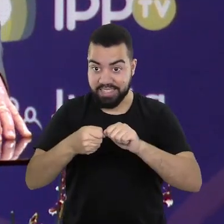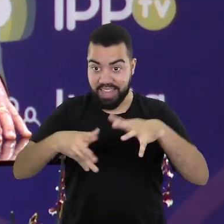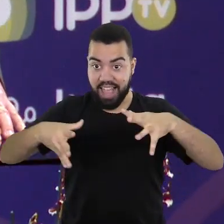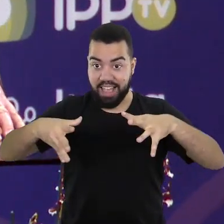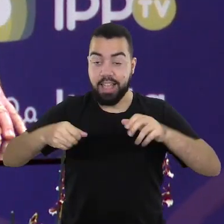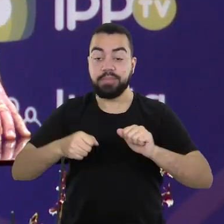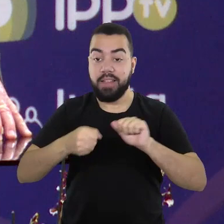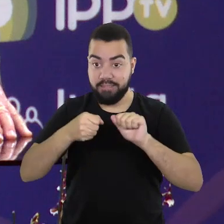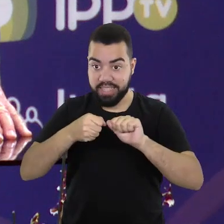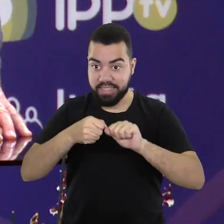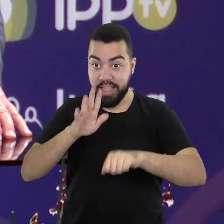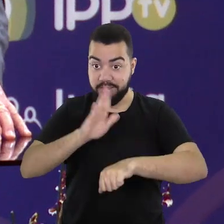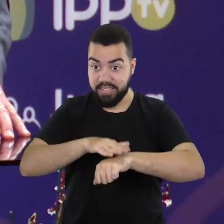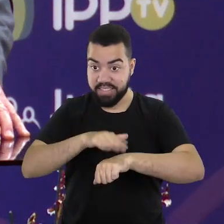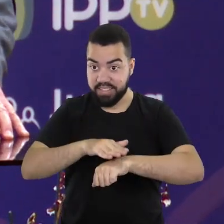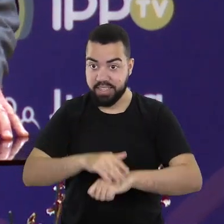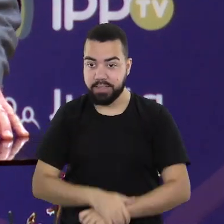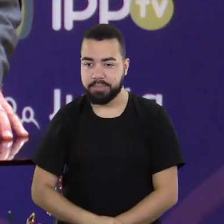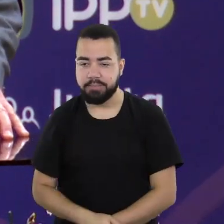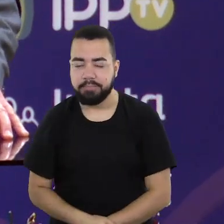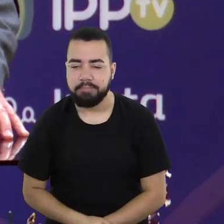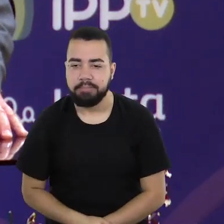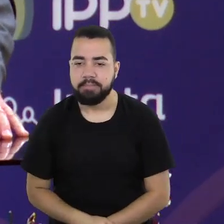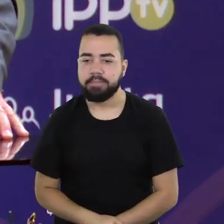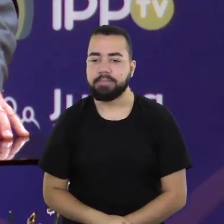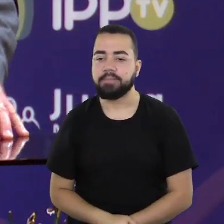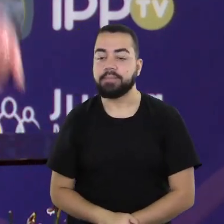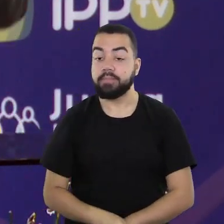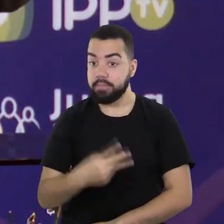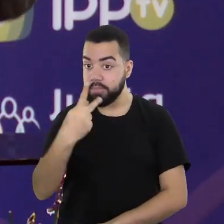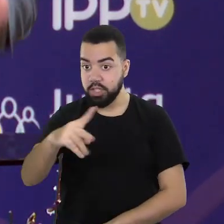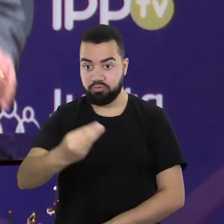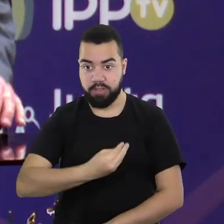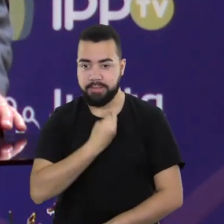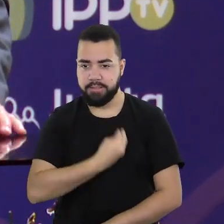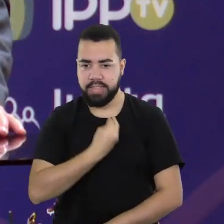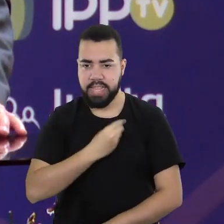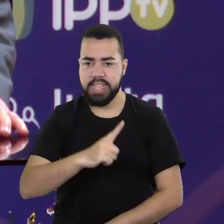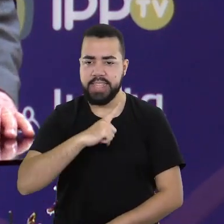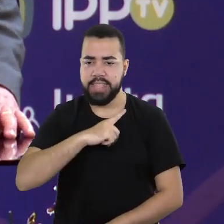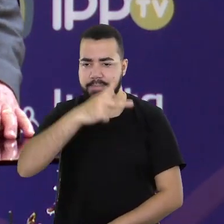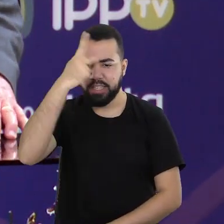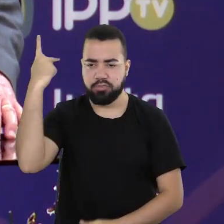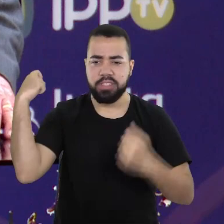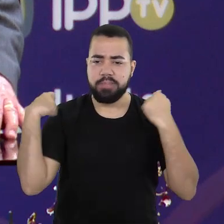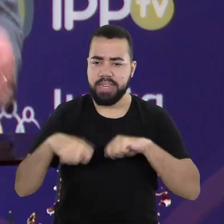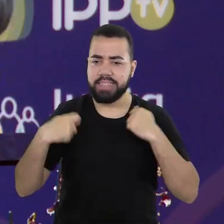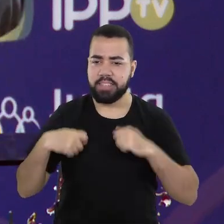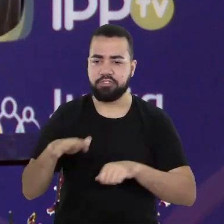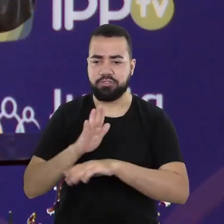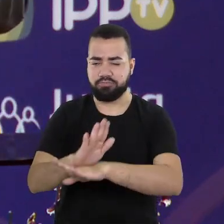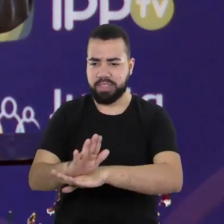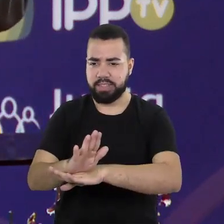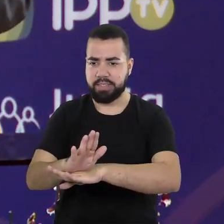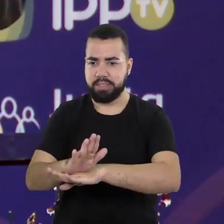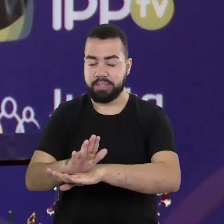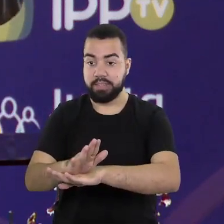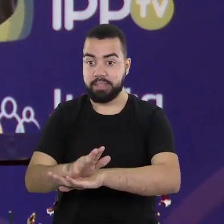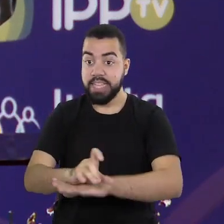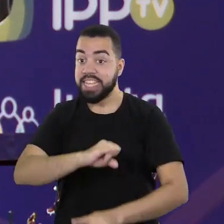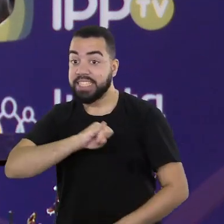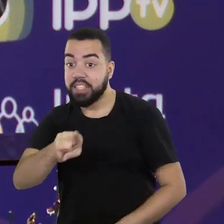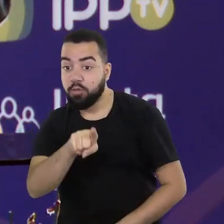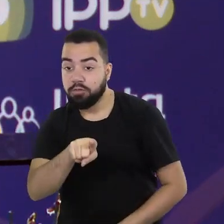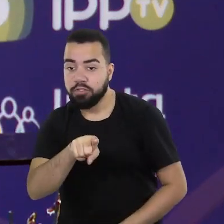Há pessoas na sua vida que precisam de ajuda, que só você pode dar. Se você é o